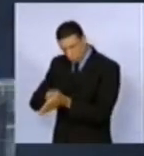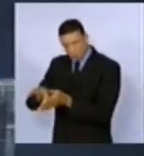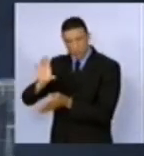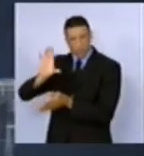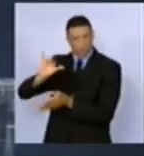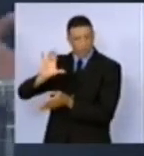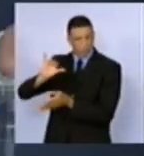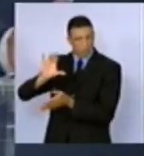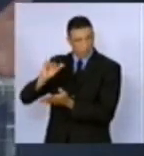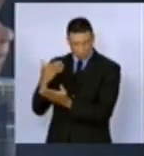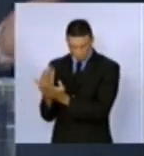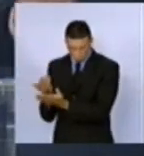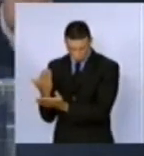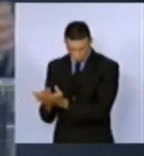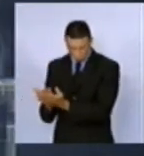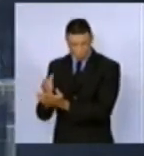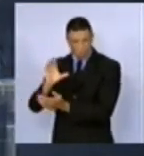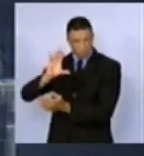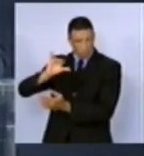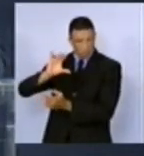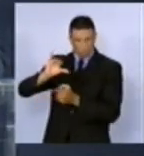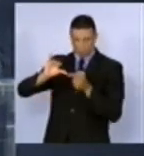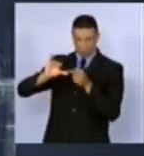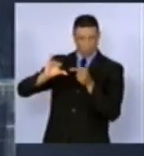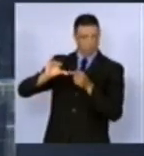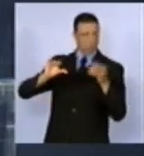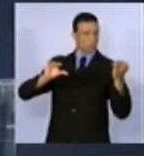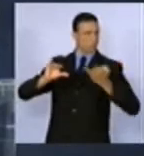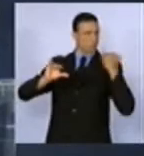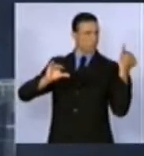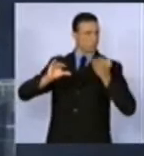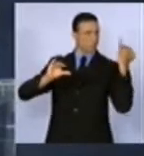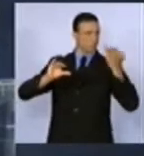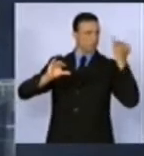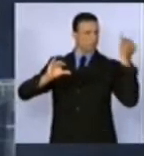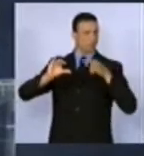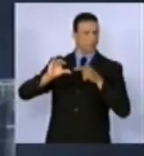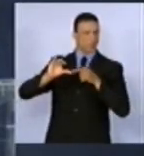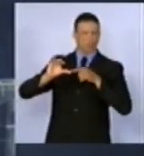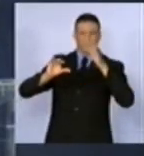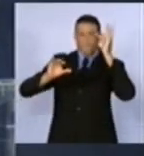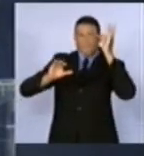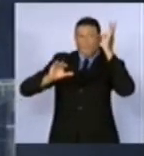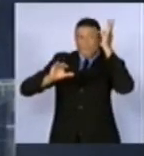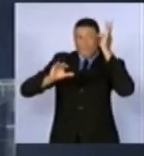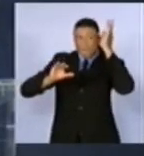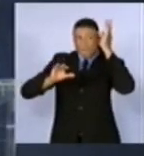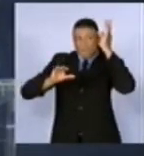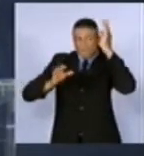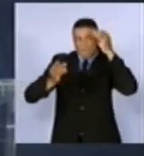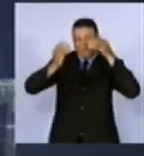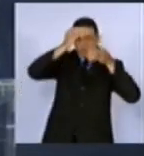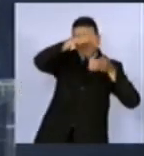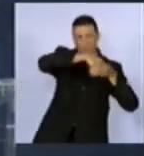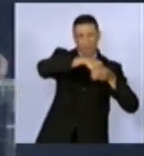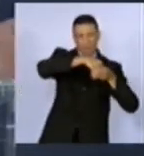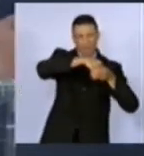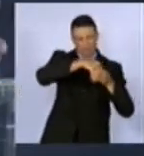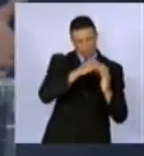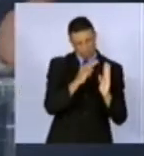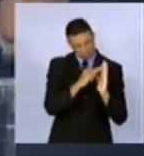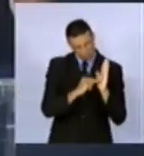seja a a ciência simplesmente um ramo da filosofia o método científico